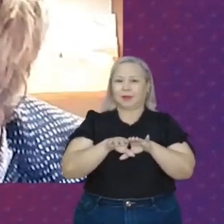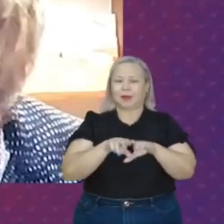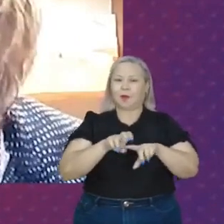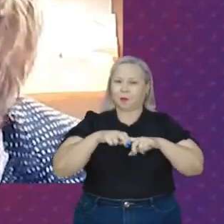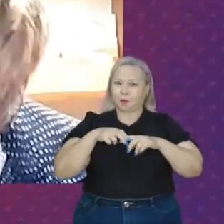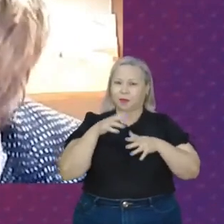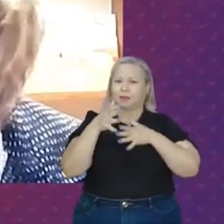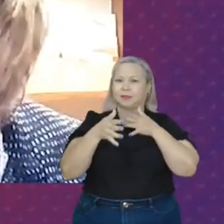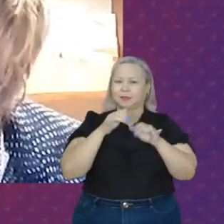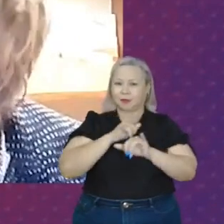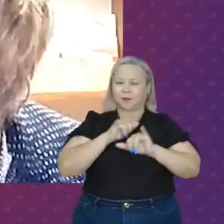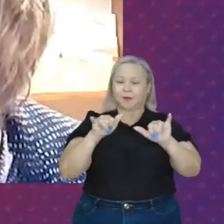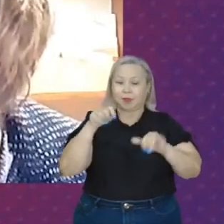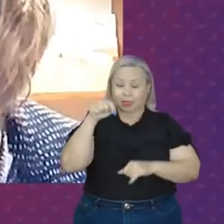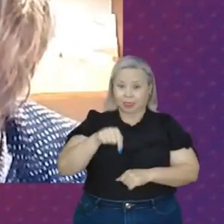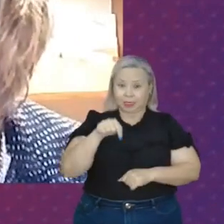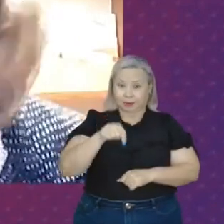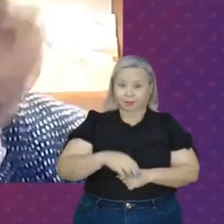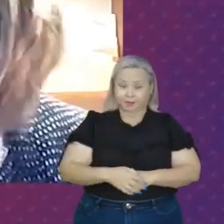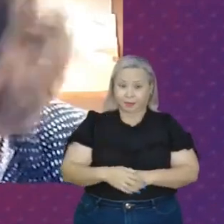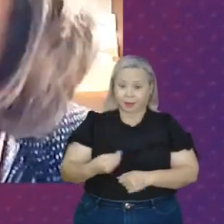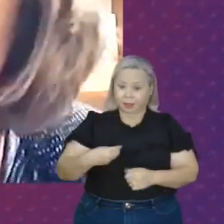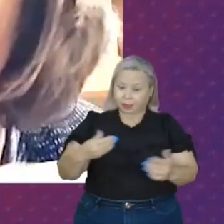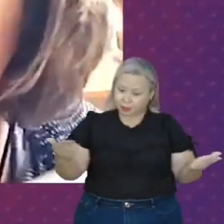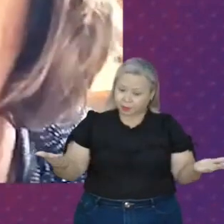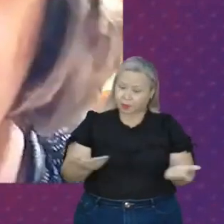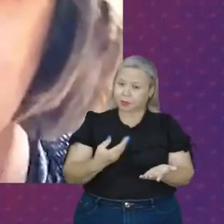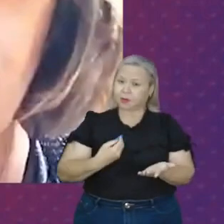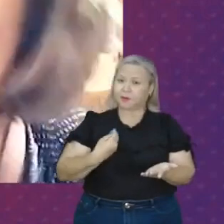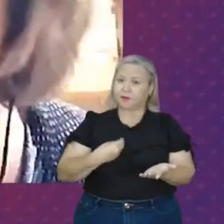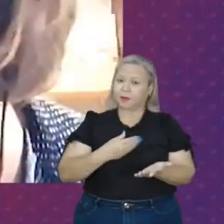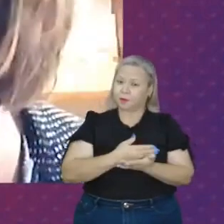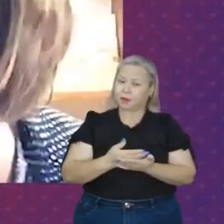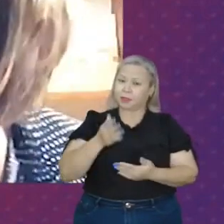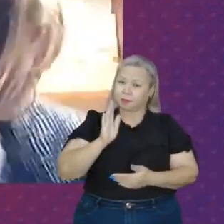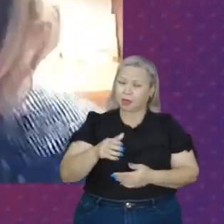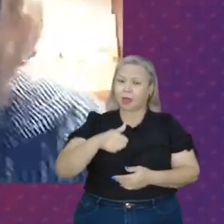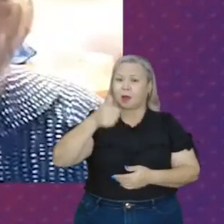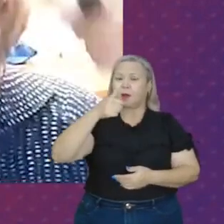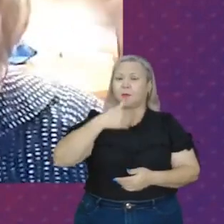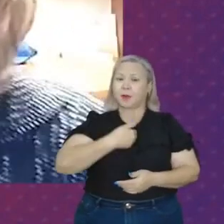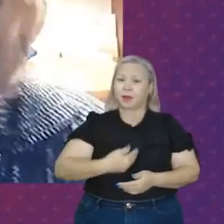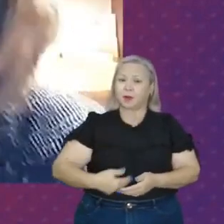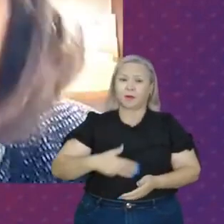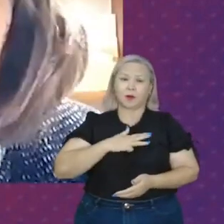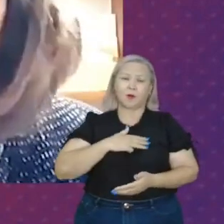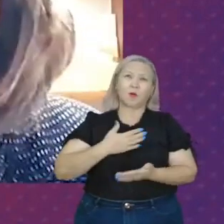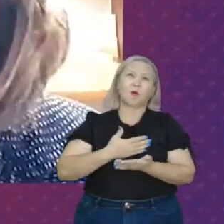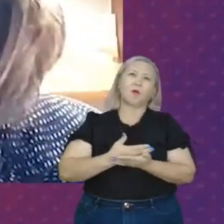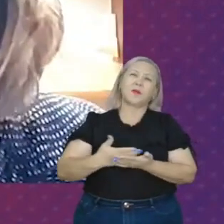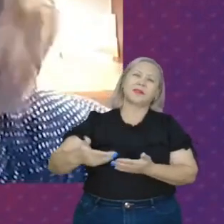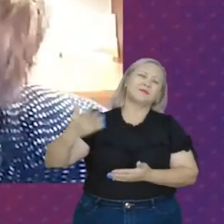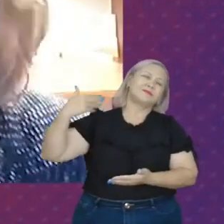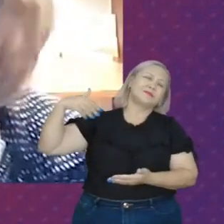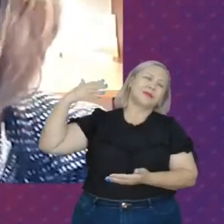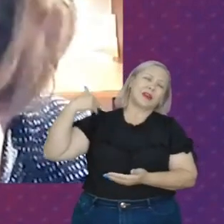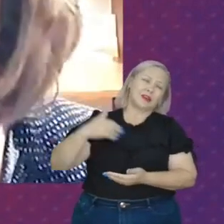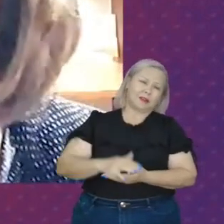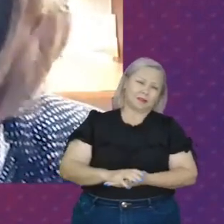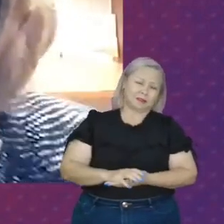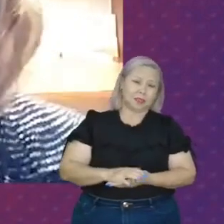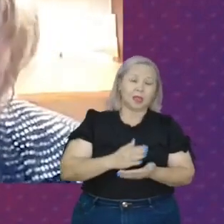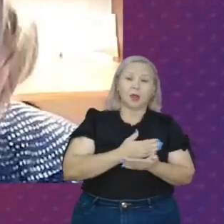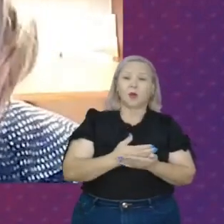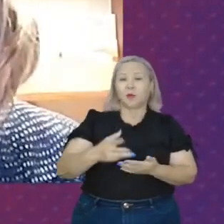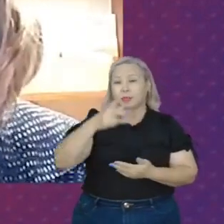digo que a experiência que nós estamos vivenciando, que começamos já no primeiro governo de Lula, mas começamos antes disso, começamos nas